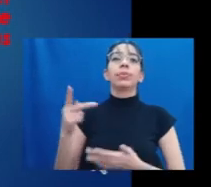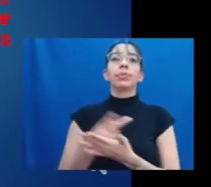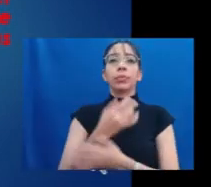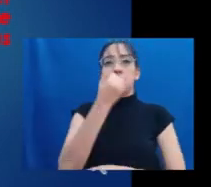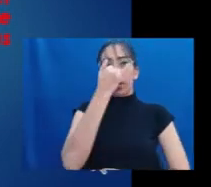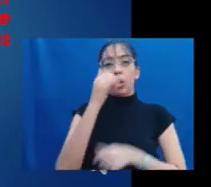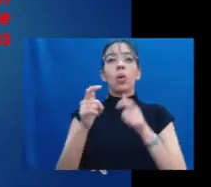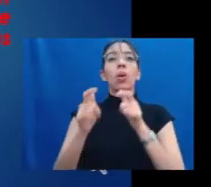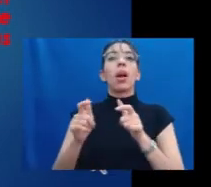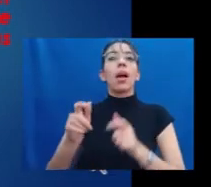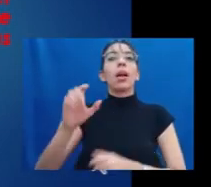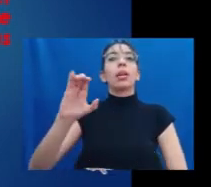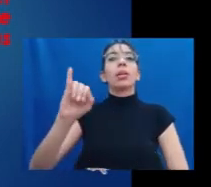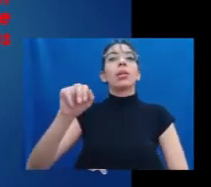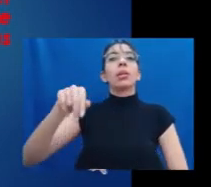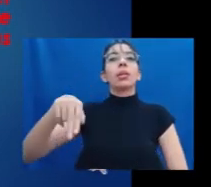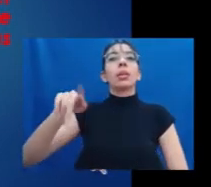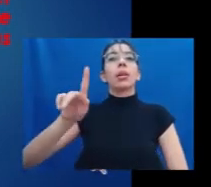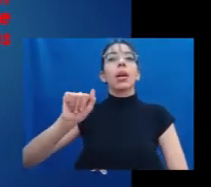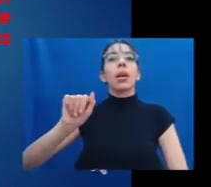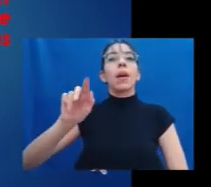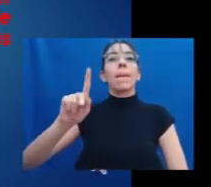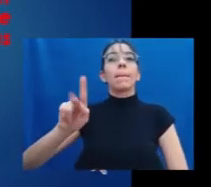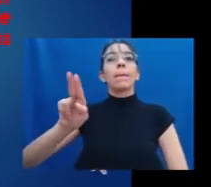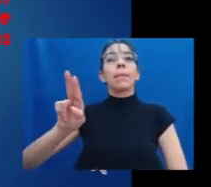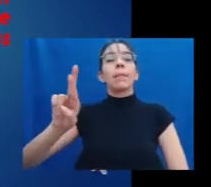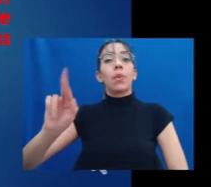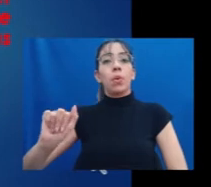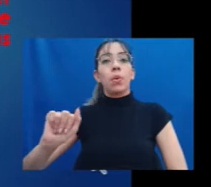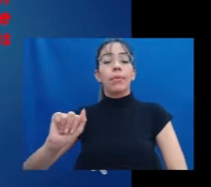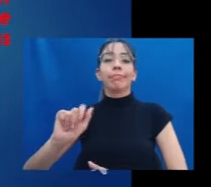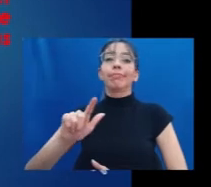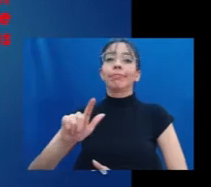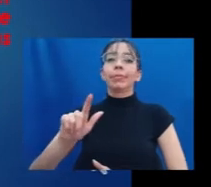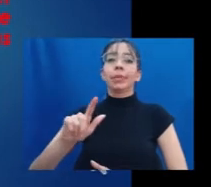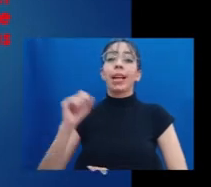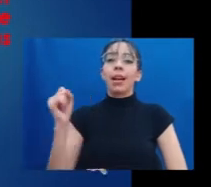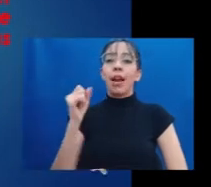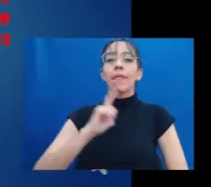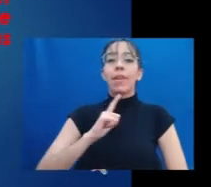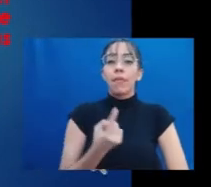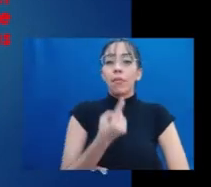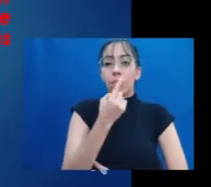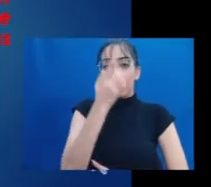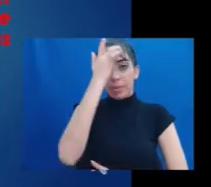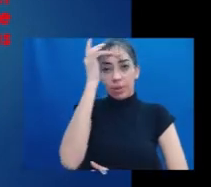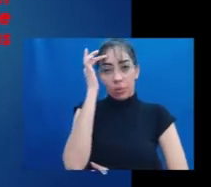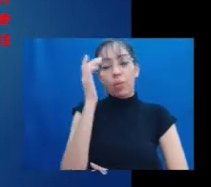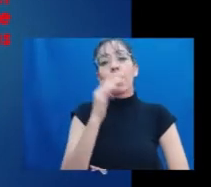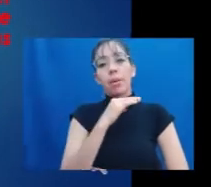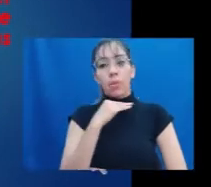Bem, um outro acidente aconteceu no laboratório em Singapura. Esse aqui foi gravíssimo, porque inclusive houve um óbito.